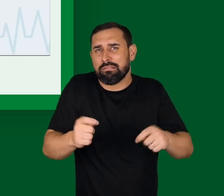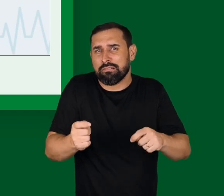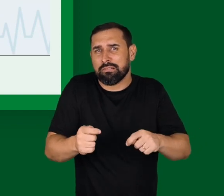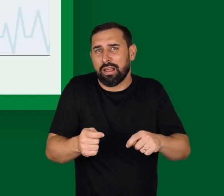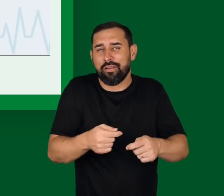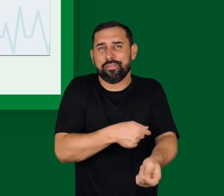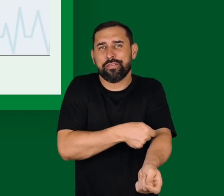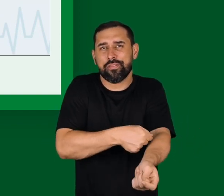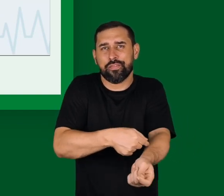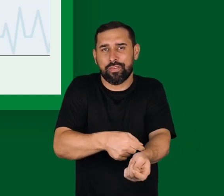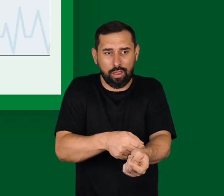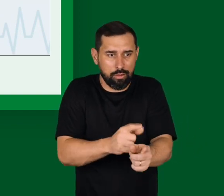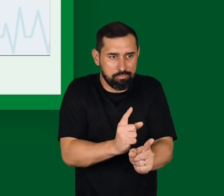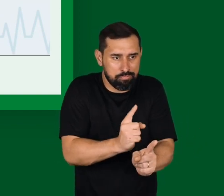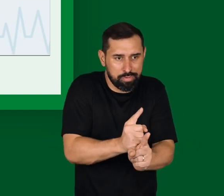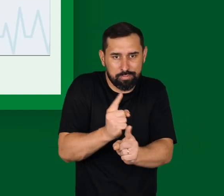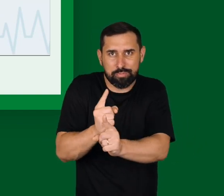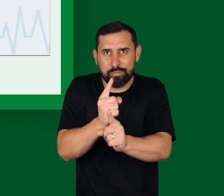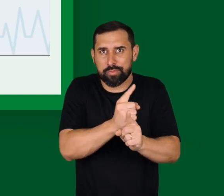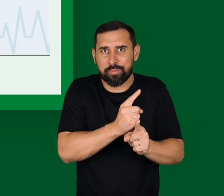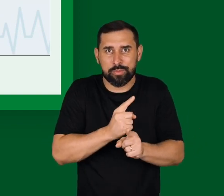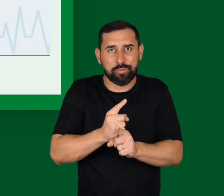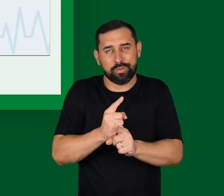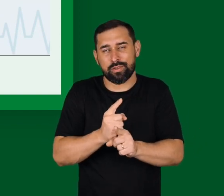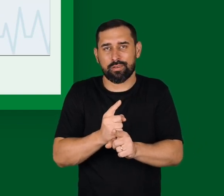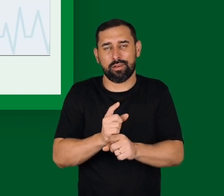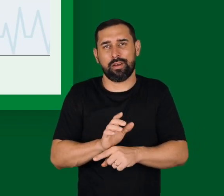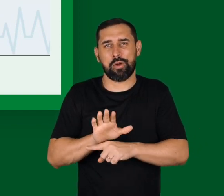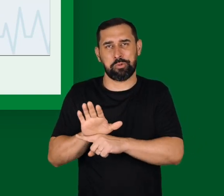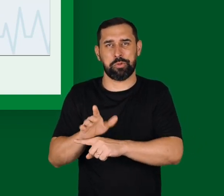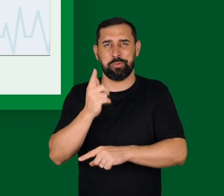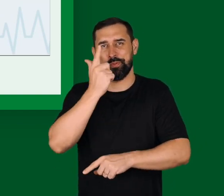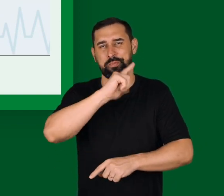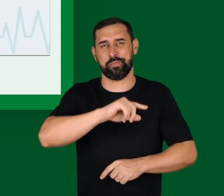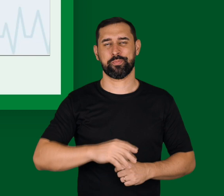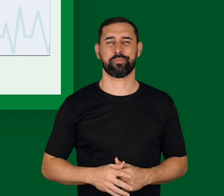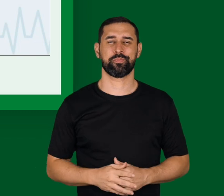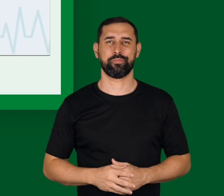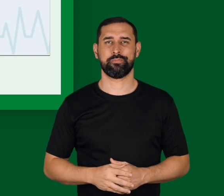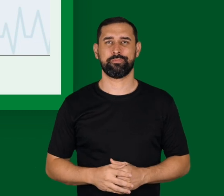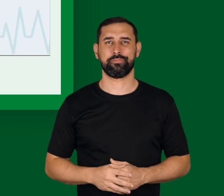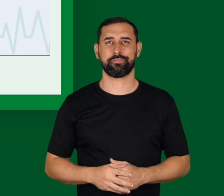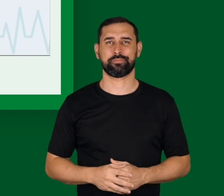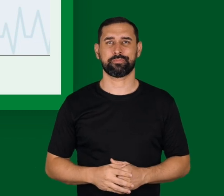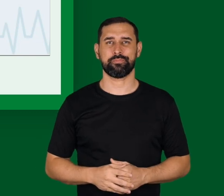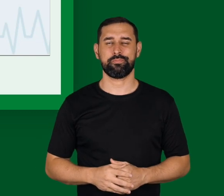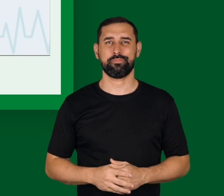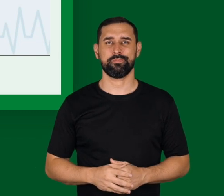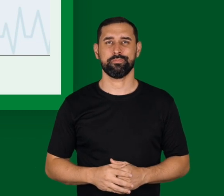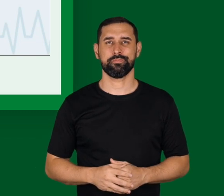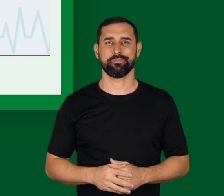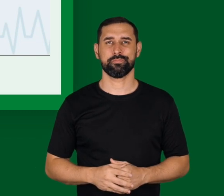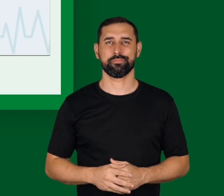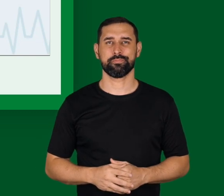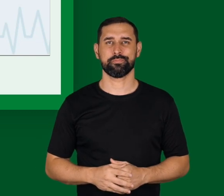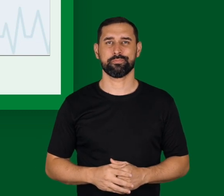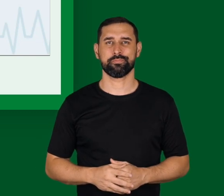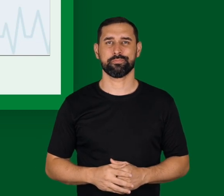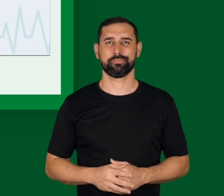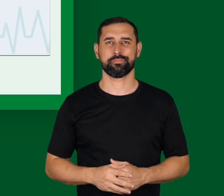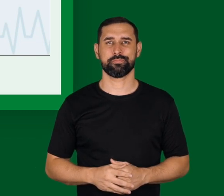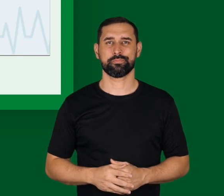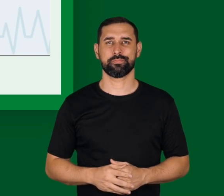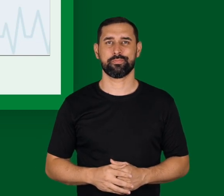também podem ser veias que a gente vai utilizar para acesso vascular, tá?